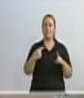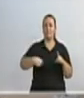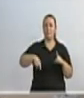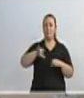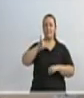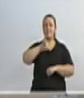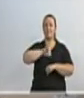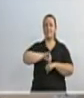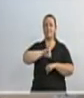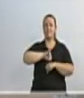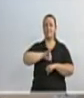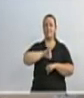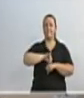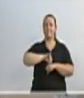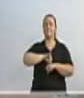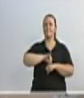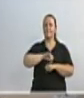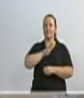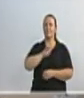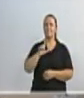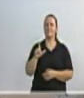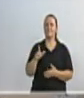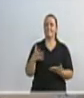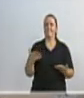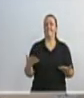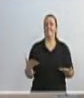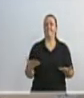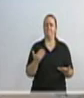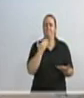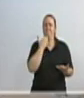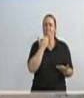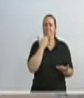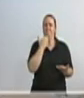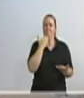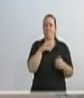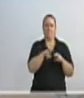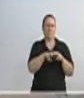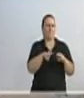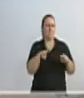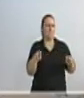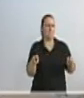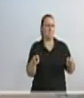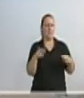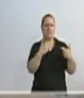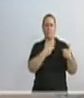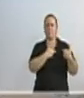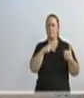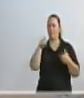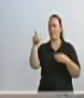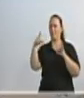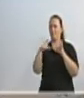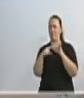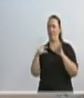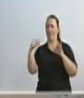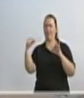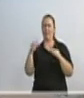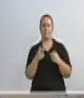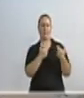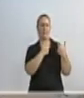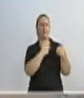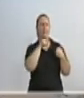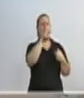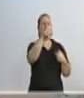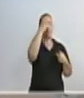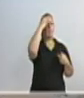da cidade de Blumenau. Não adianta nós sentarmos aqui agora, querer jogar responsabilidade em FAEMA, querer jogar responsabilidade em